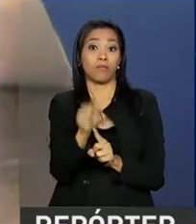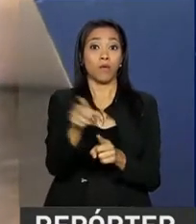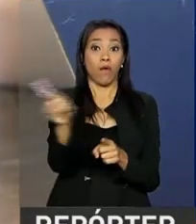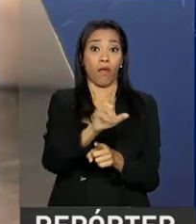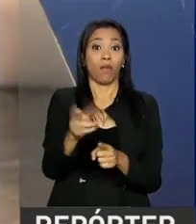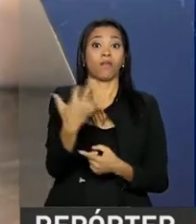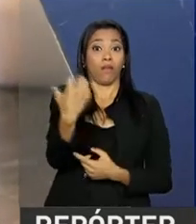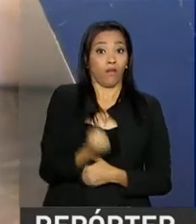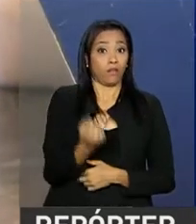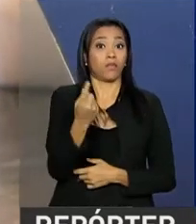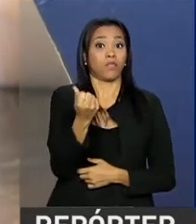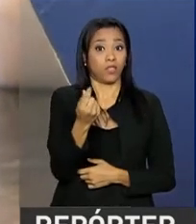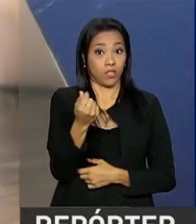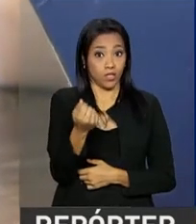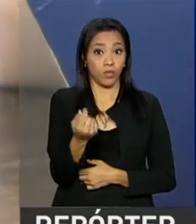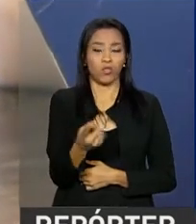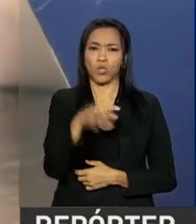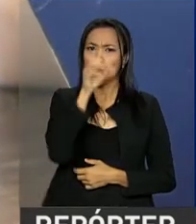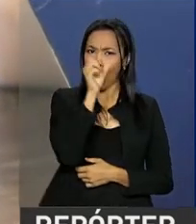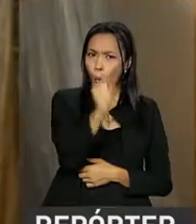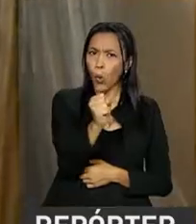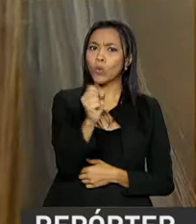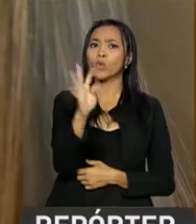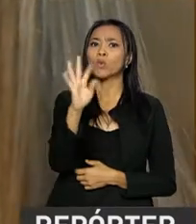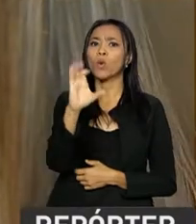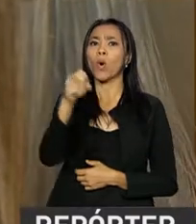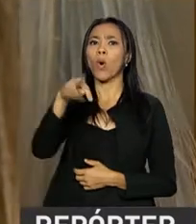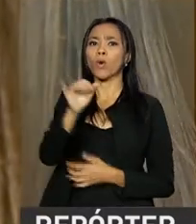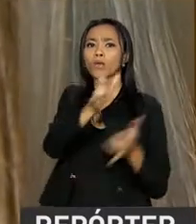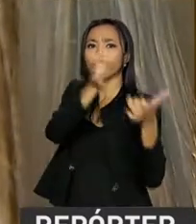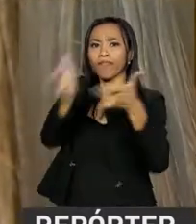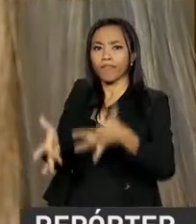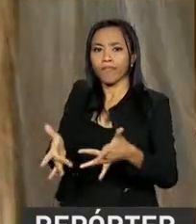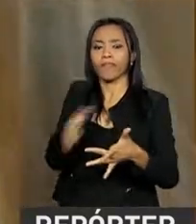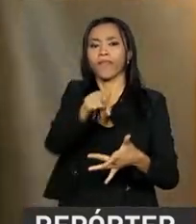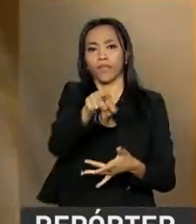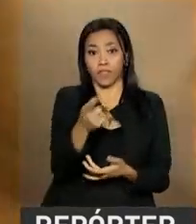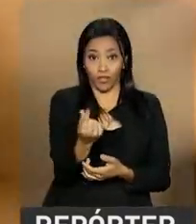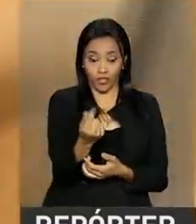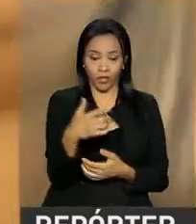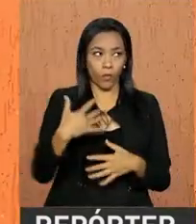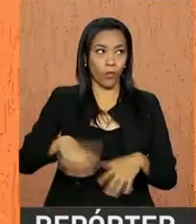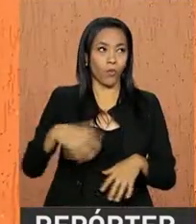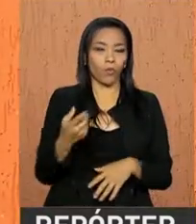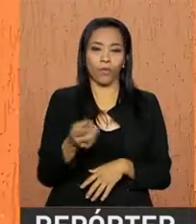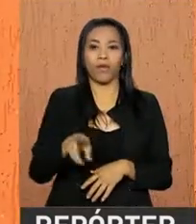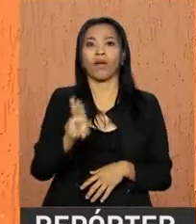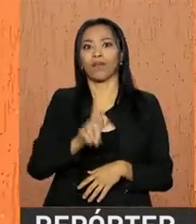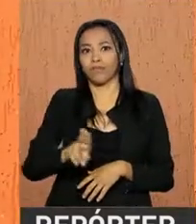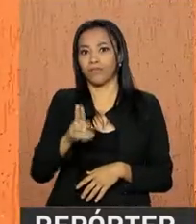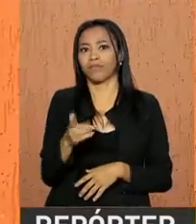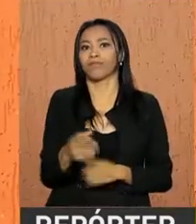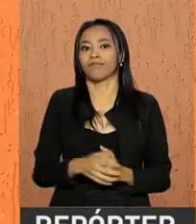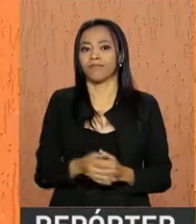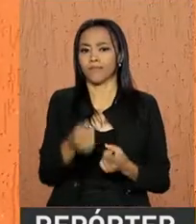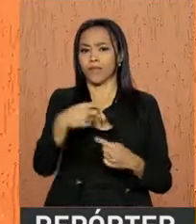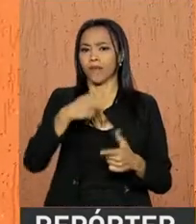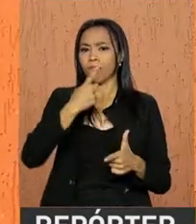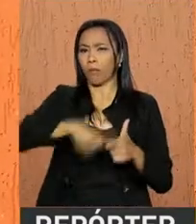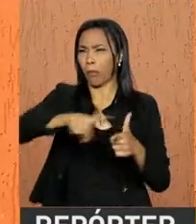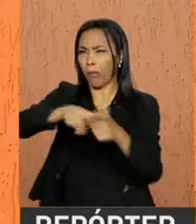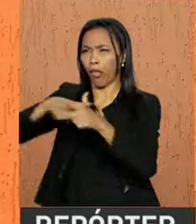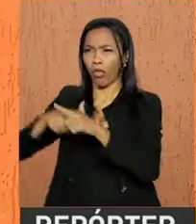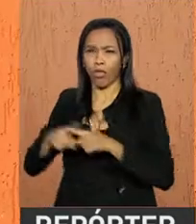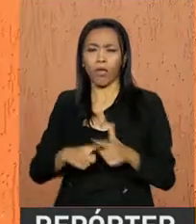receber de oito contas inativas ela diz que o dinheiro vai chegar em boa hora diante da crise e em algumas